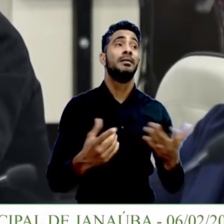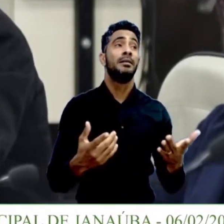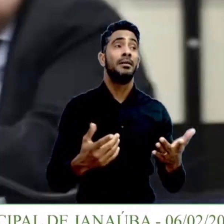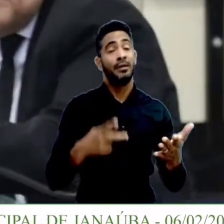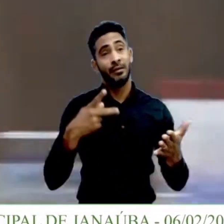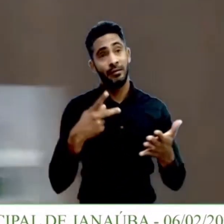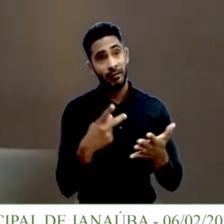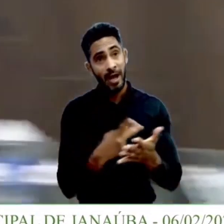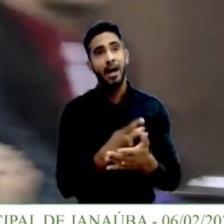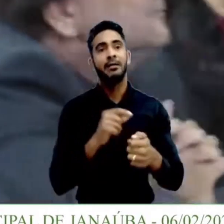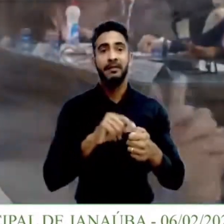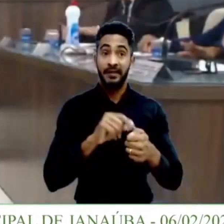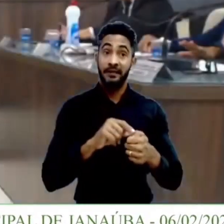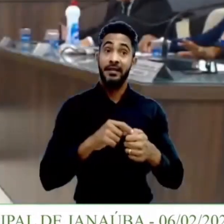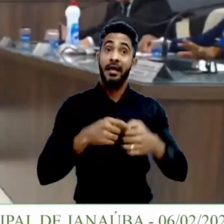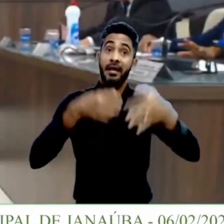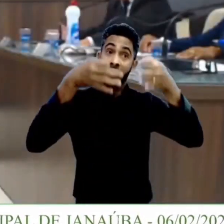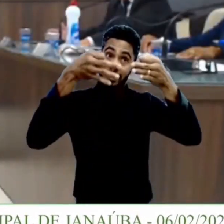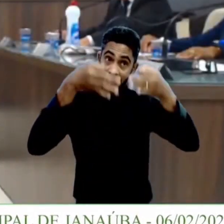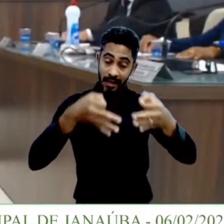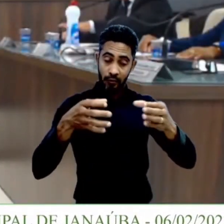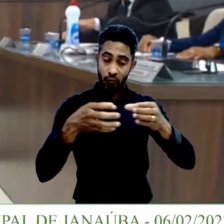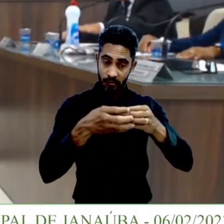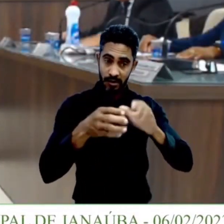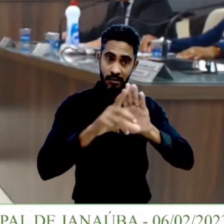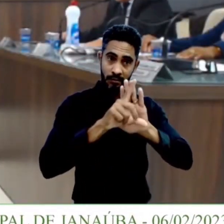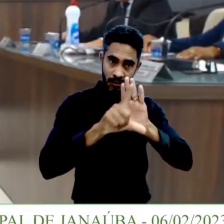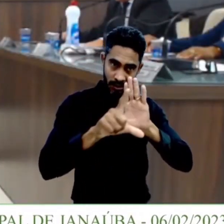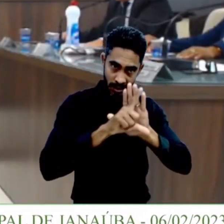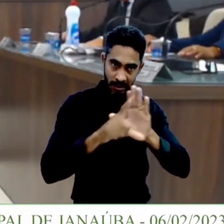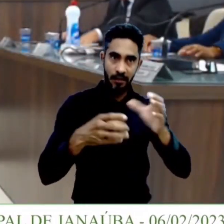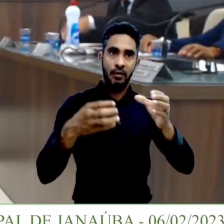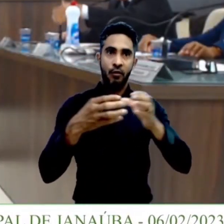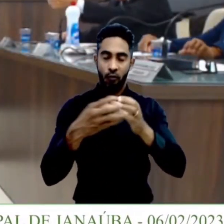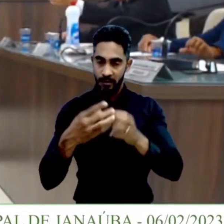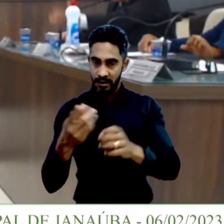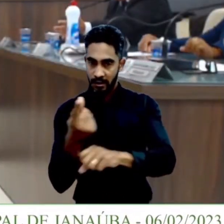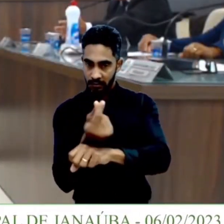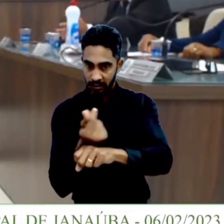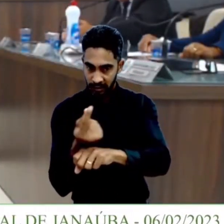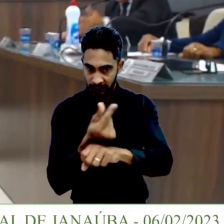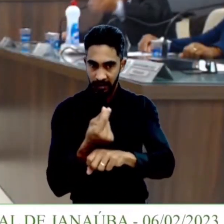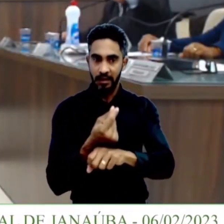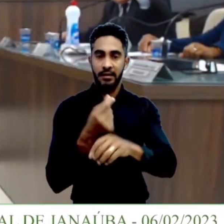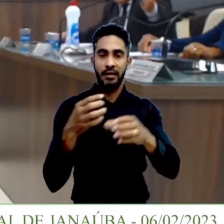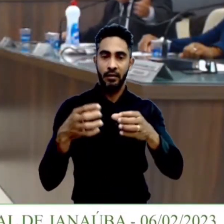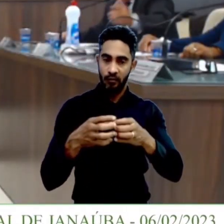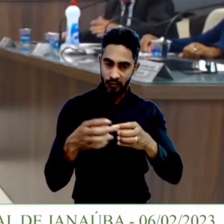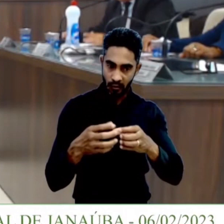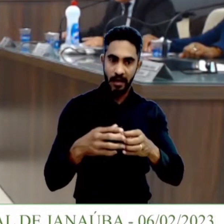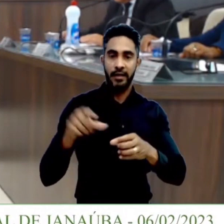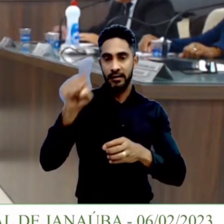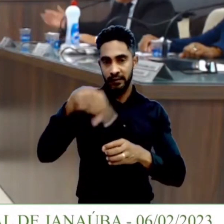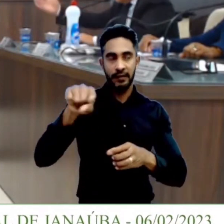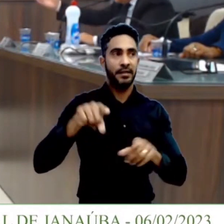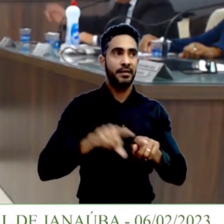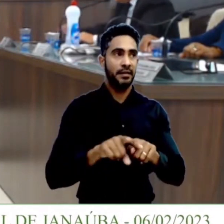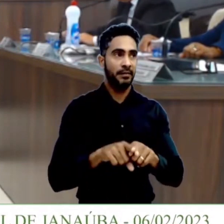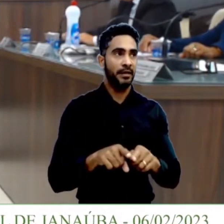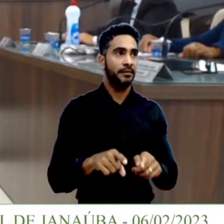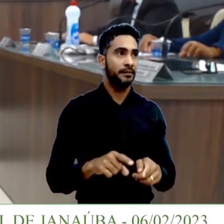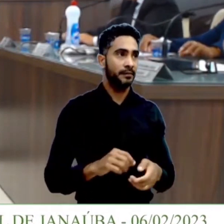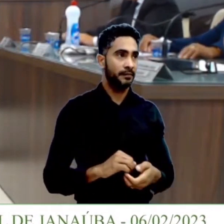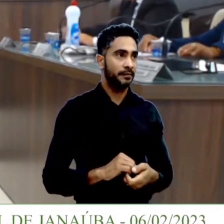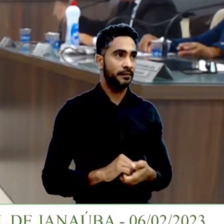tudo errado, nós temos que fazer a coisa certa. Comissão de Legislação, Comissão de Finanças, os nobres colegas e vocês. Uma parte,